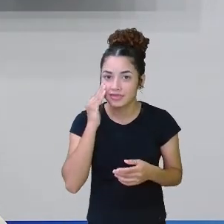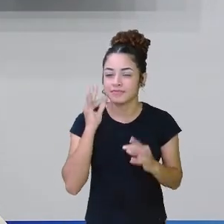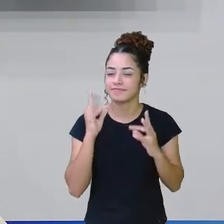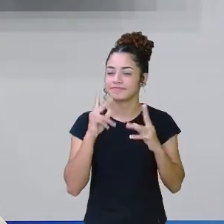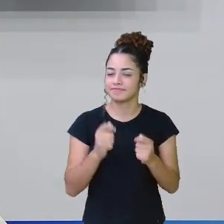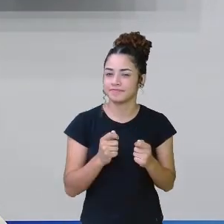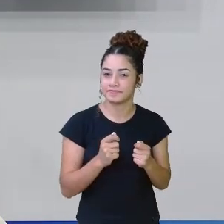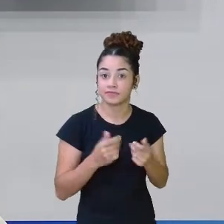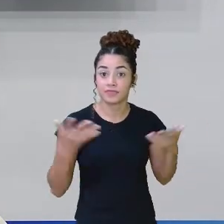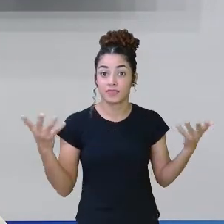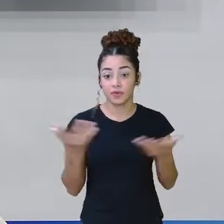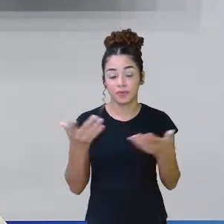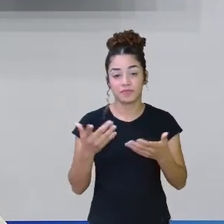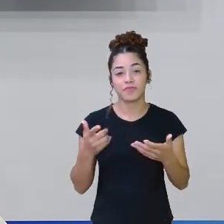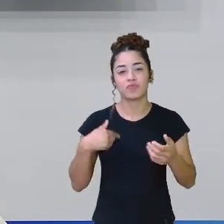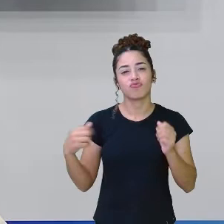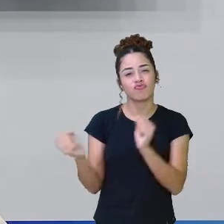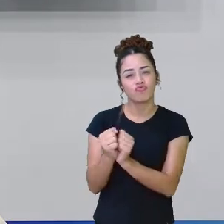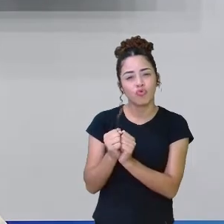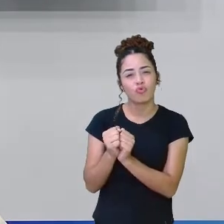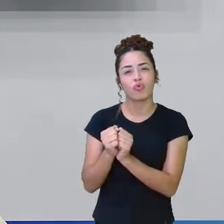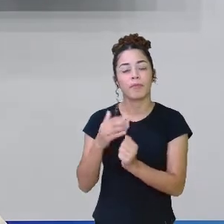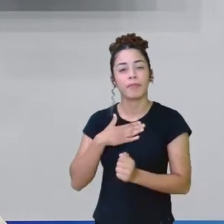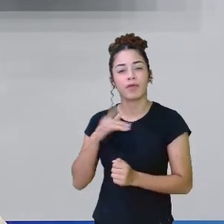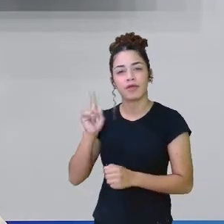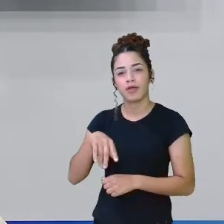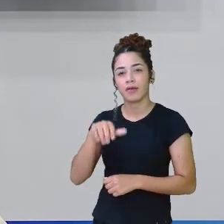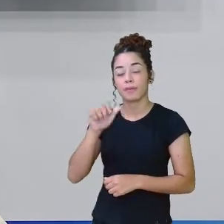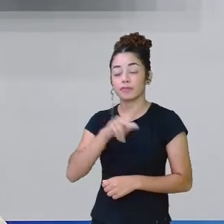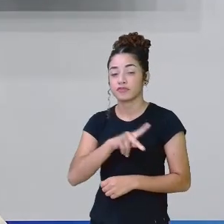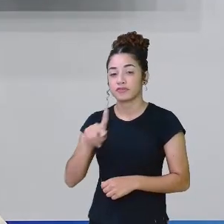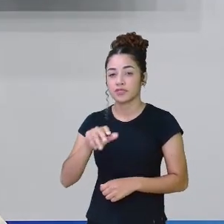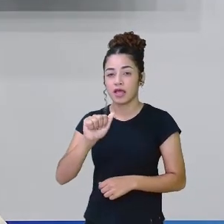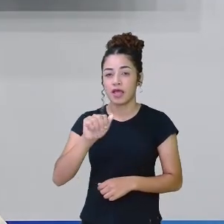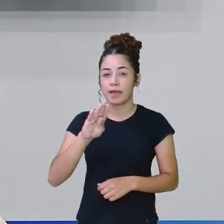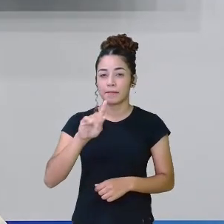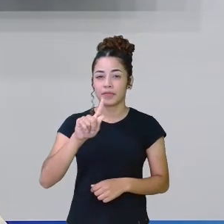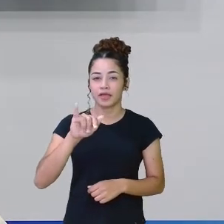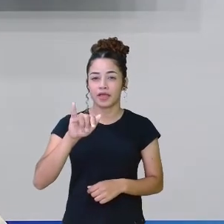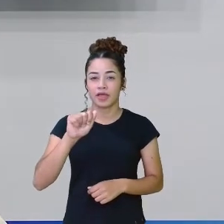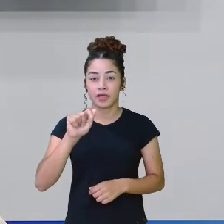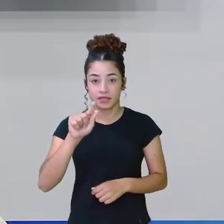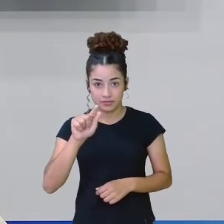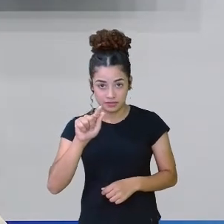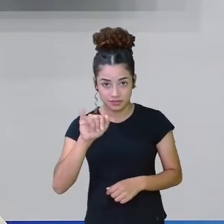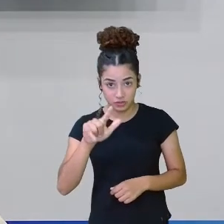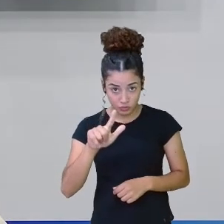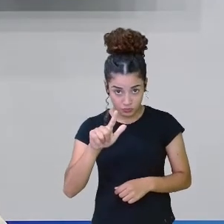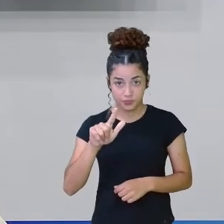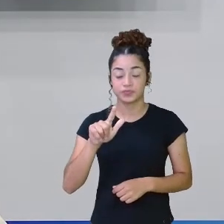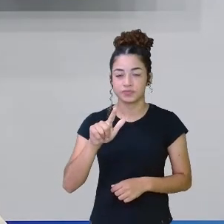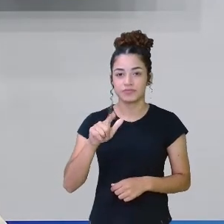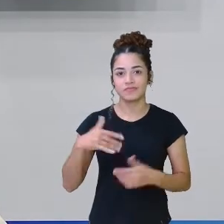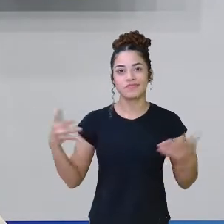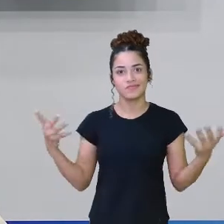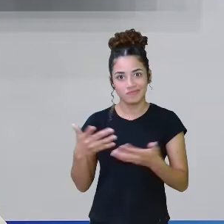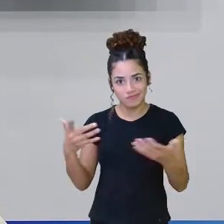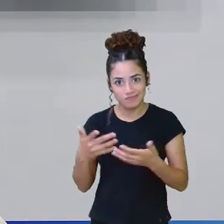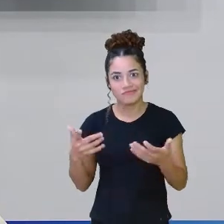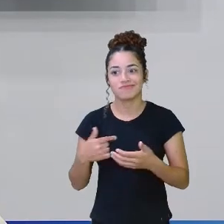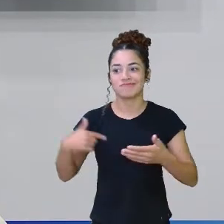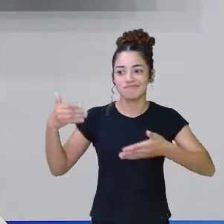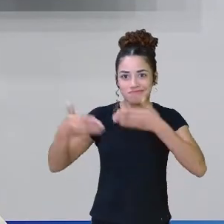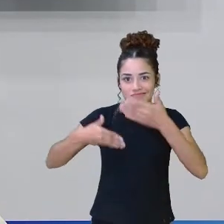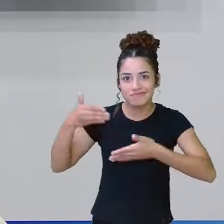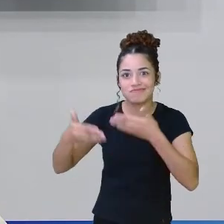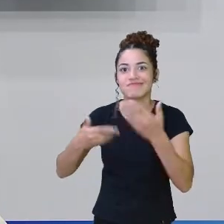na interação, a professora Abigail, claro, está aqui a postos, né? Para mais um dia, né? Mais uma